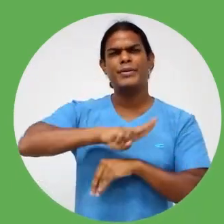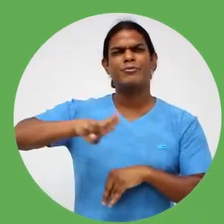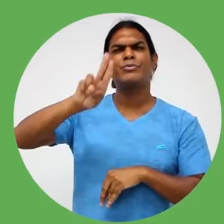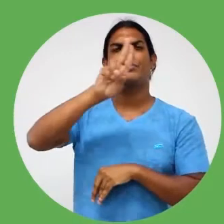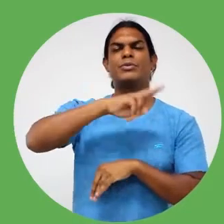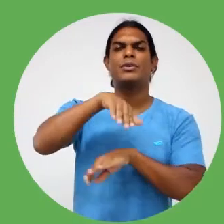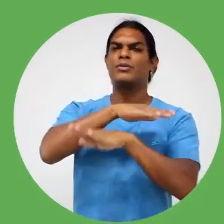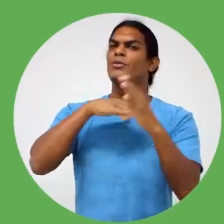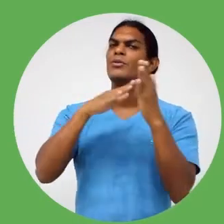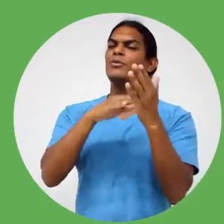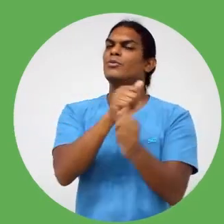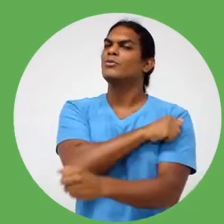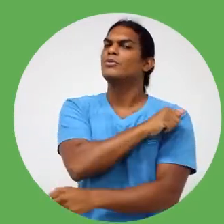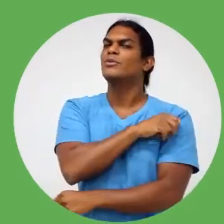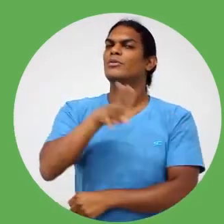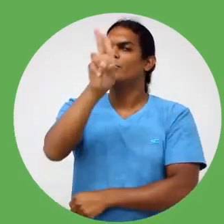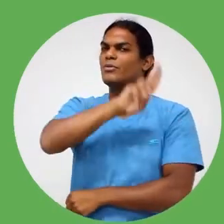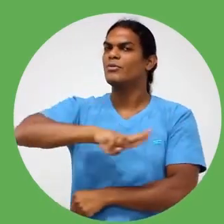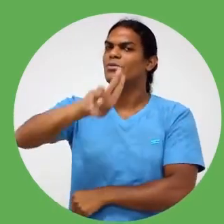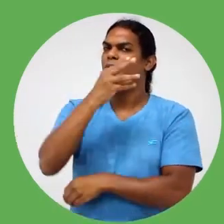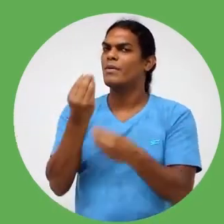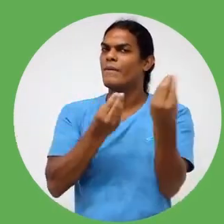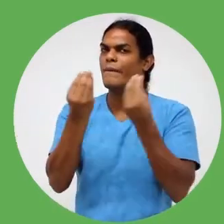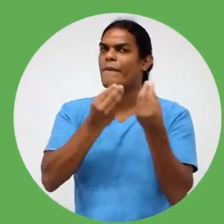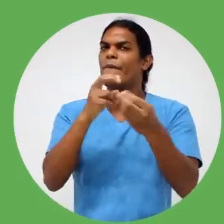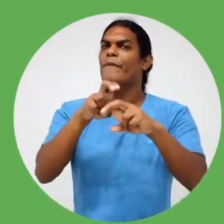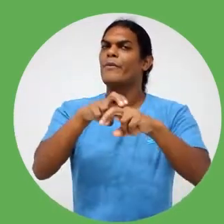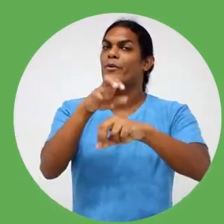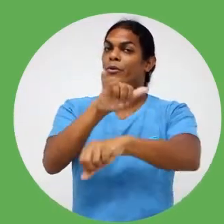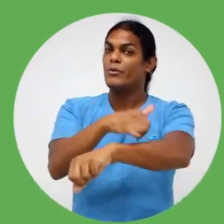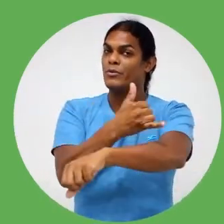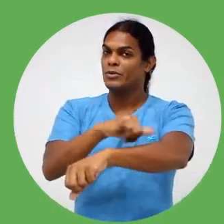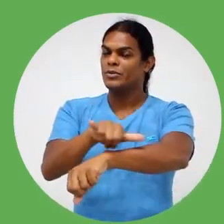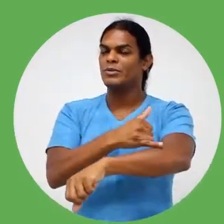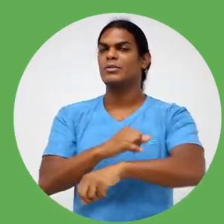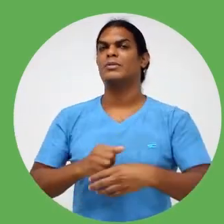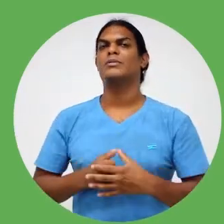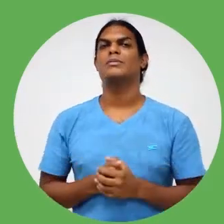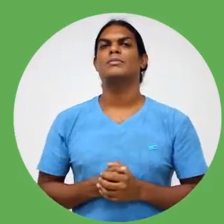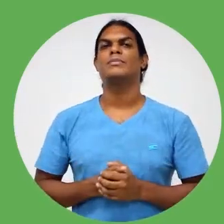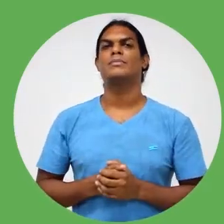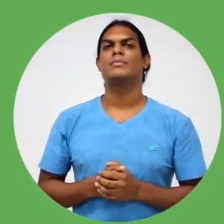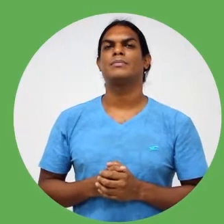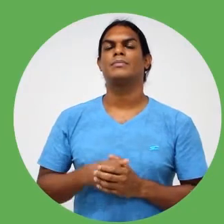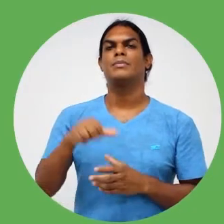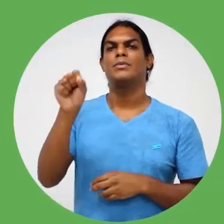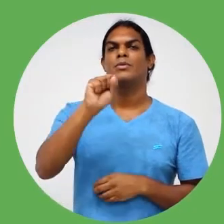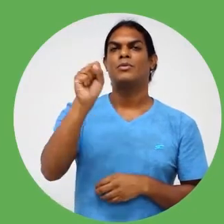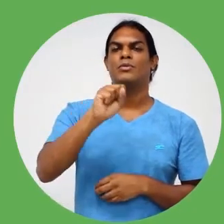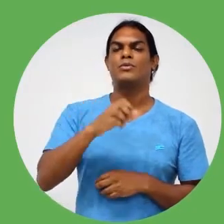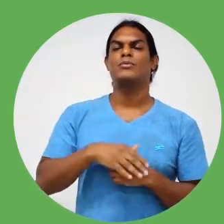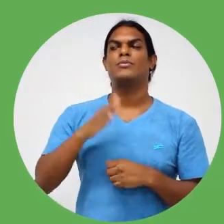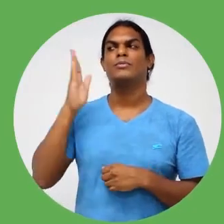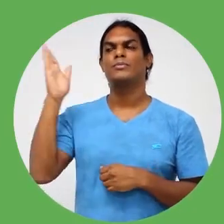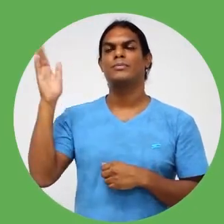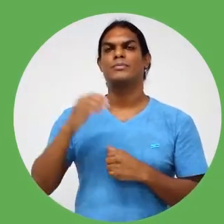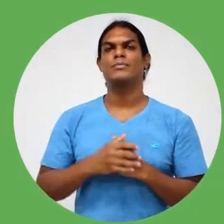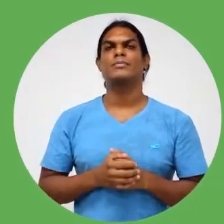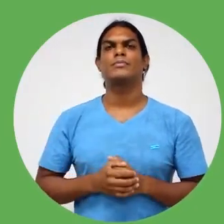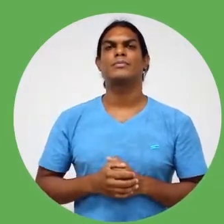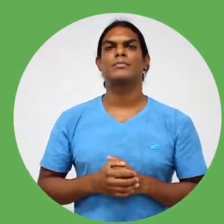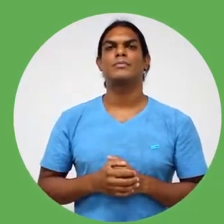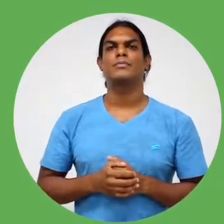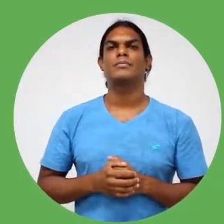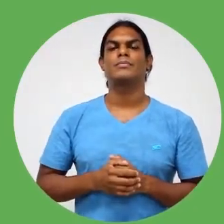favor. Ponto 7, realizar concursos. Ponto 8, documentar o ano letivo.